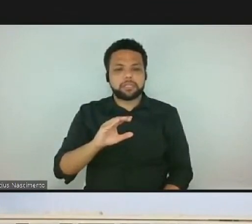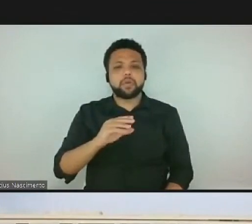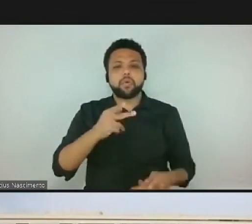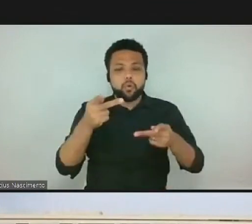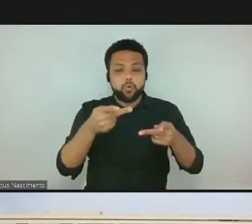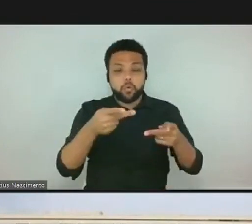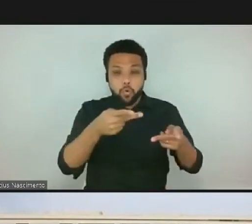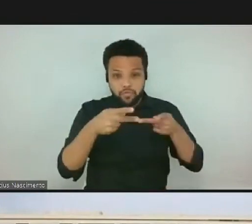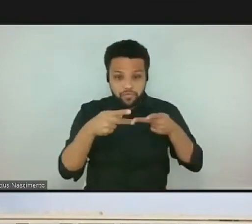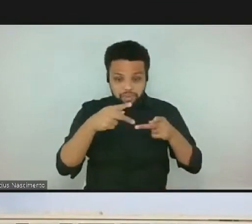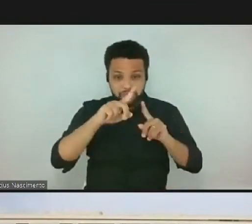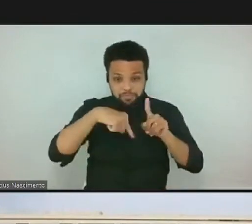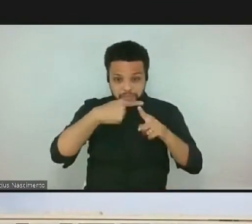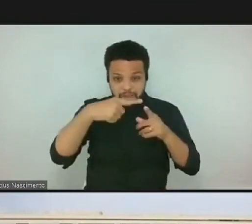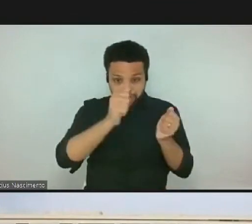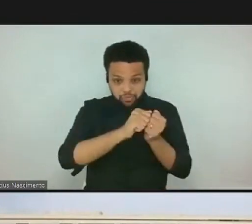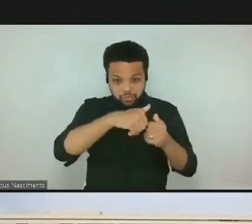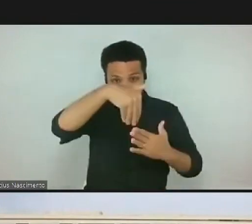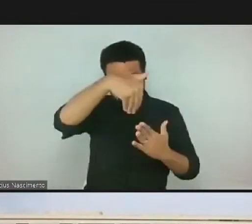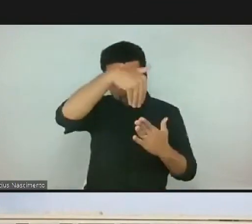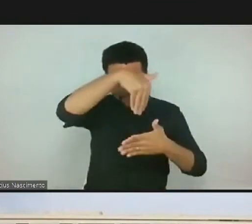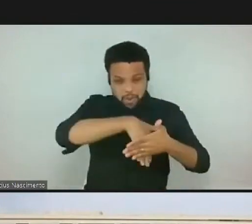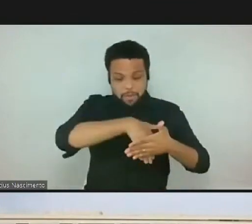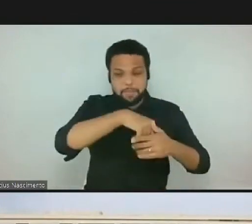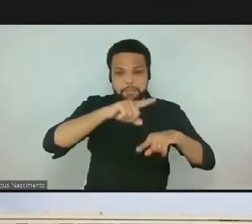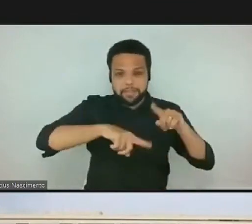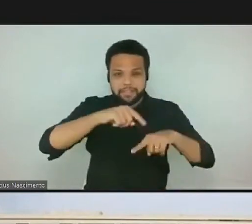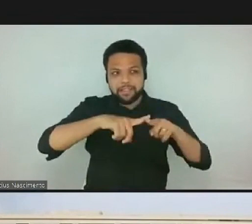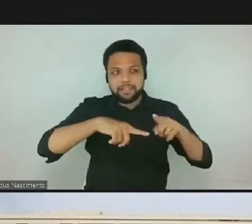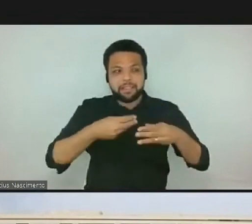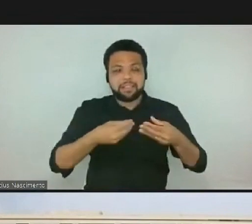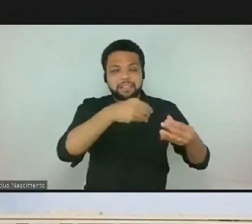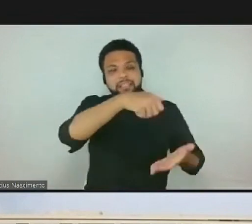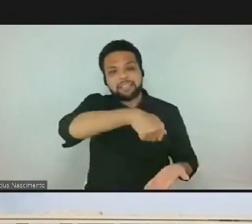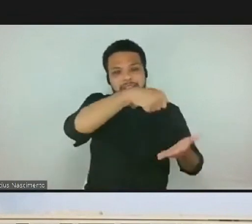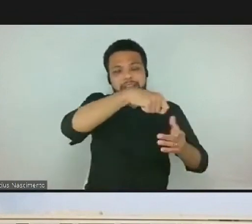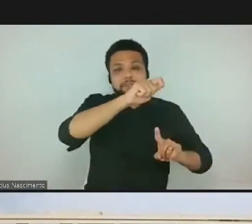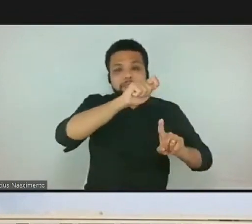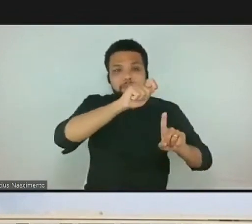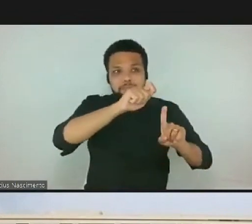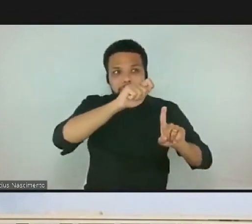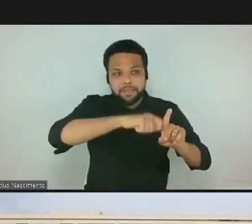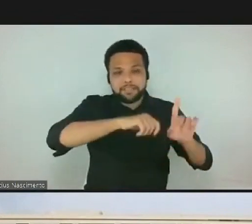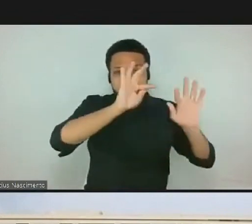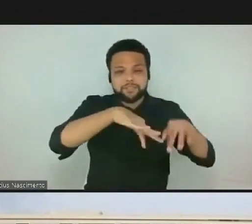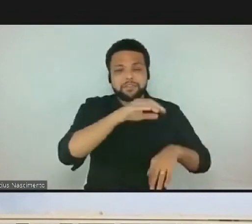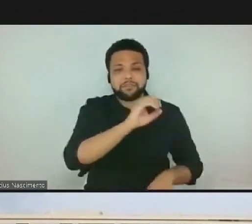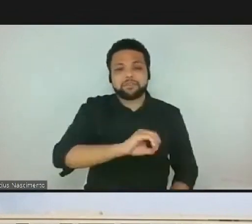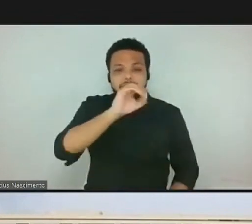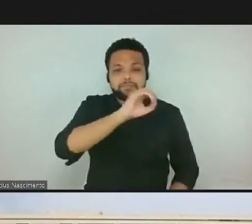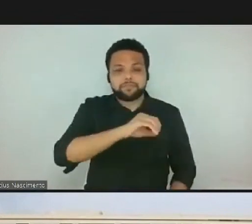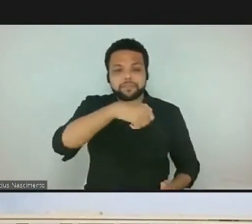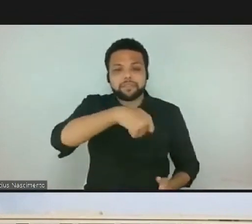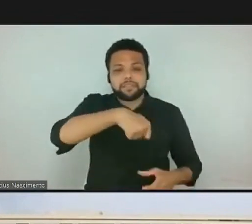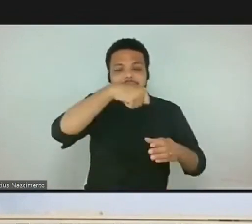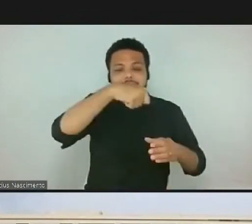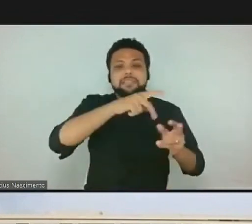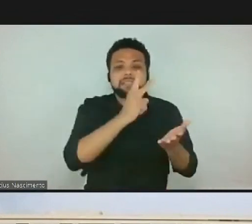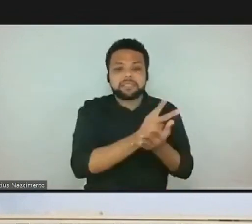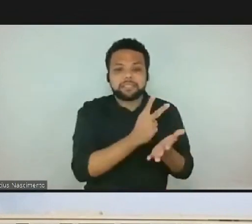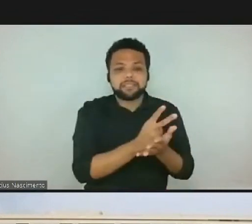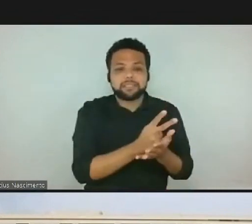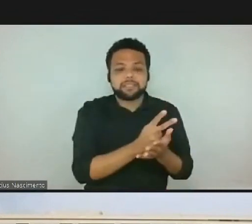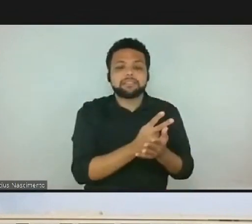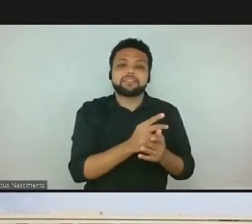o material foi entregue na sexta, no final de outubro, porque as cestas são sempre entregues entre